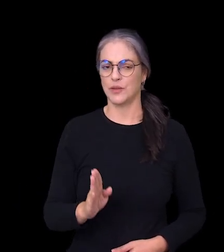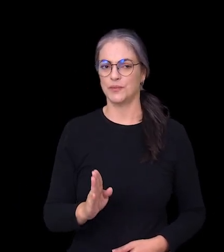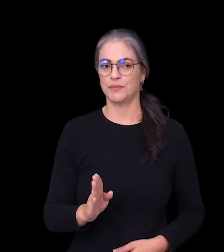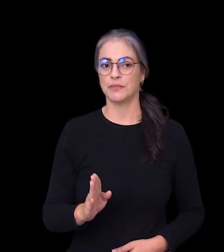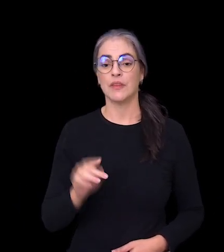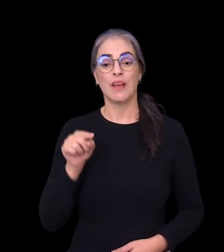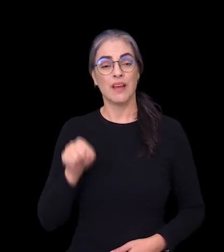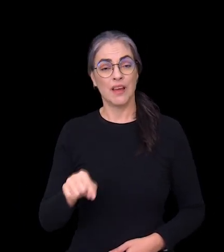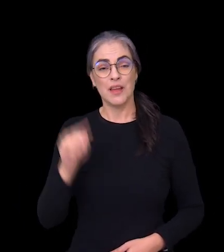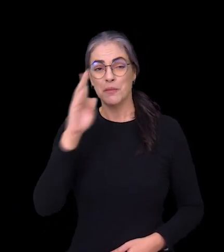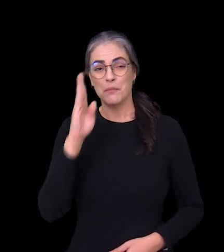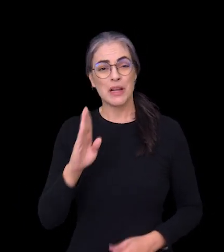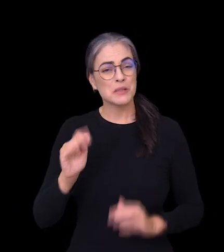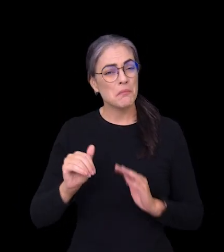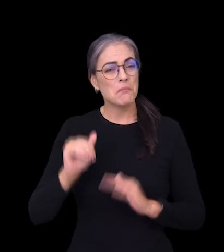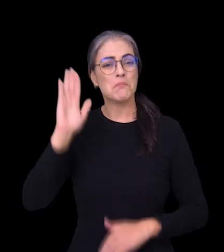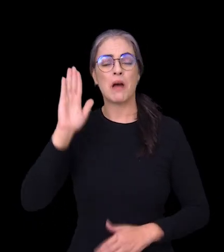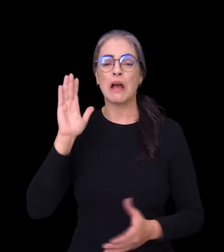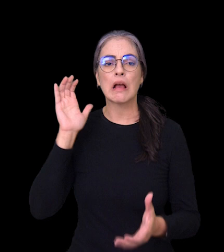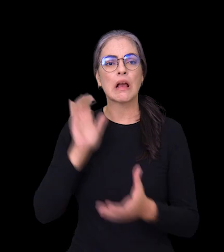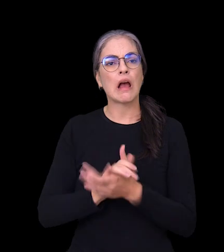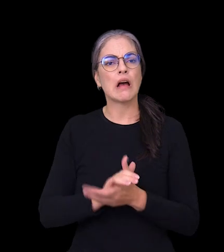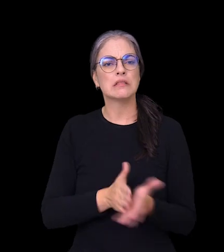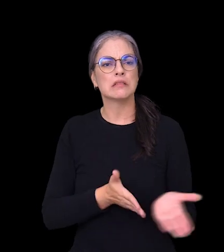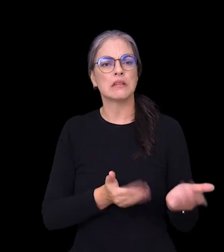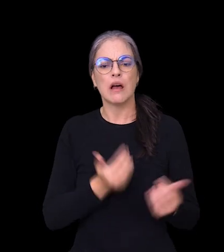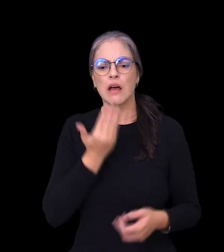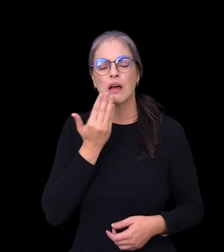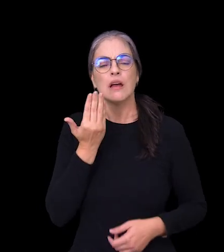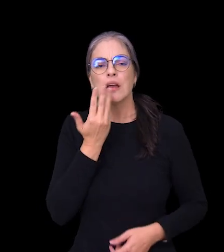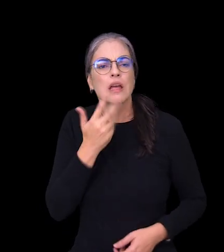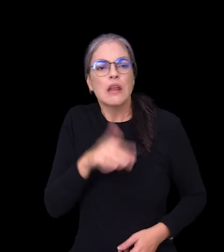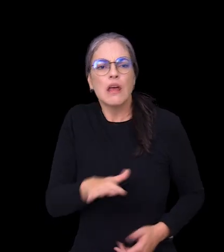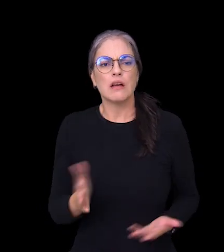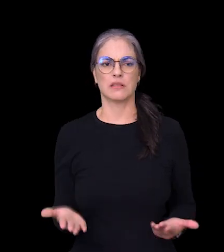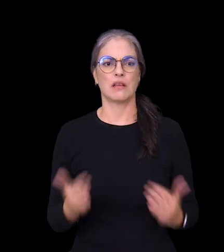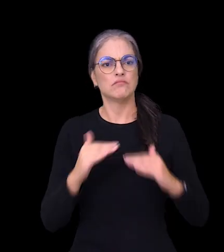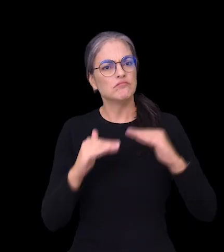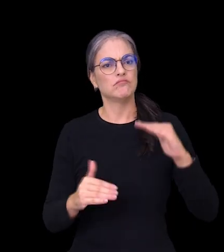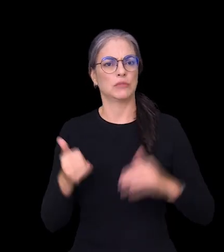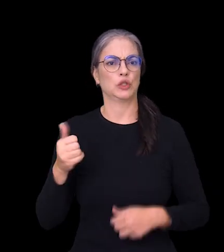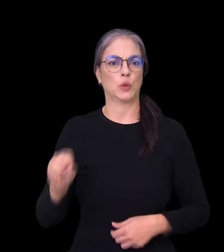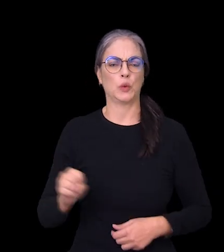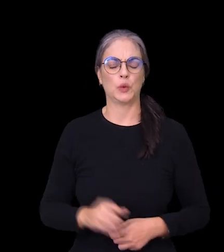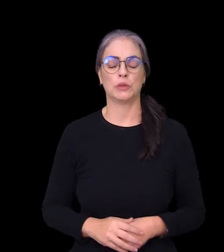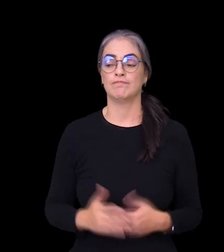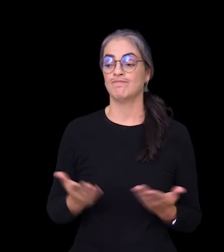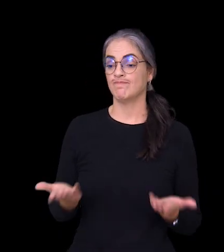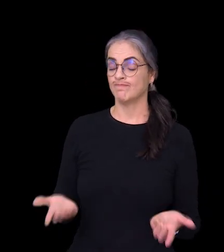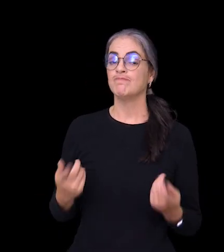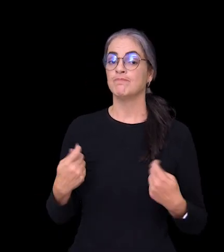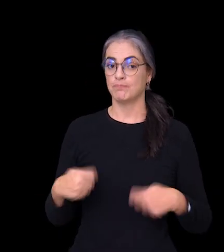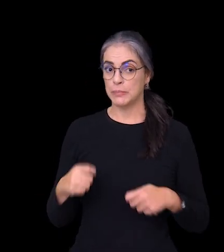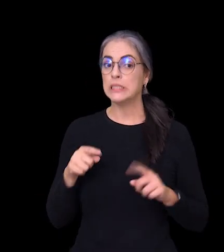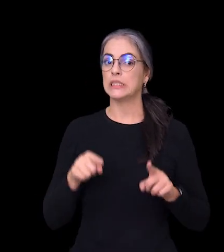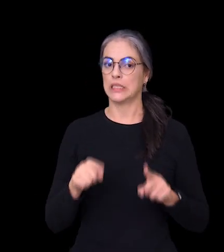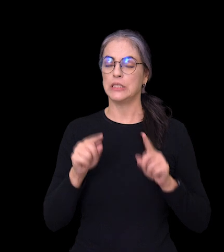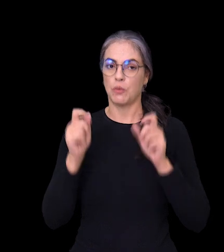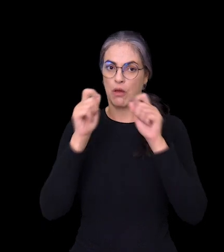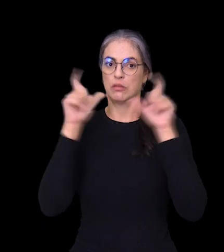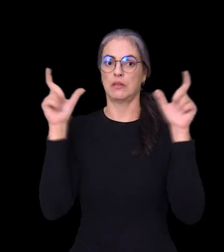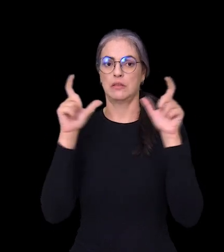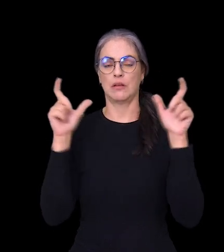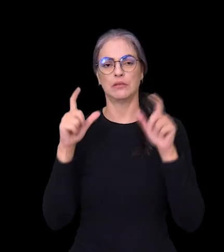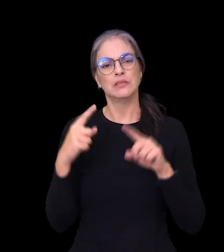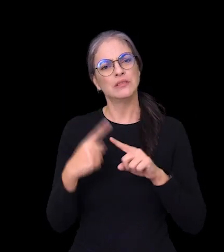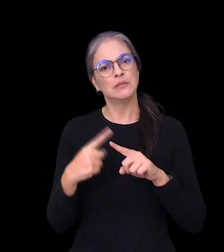de casamento infantil, por exemplo. Então é uma situação que nós precisamos pontuar, porque essa desigualdade, ela faz